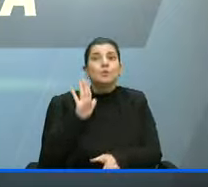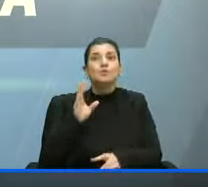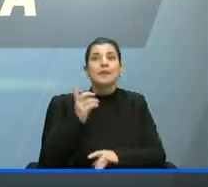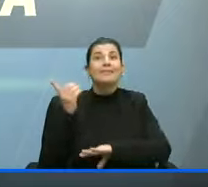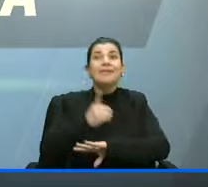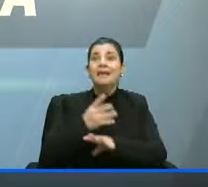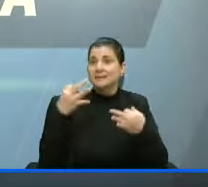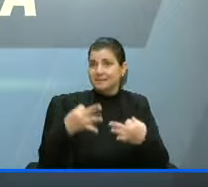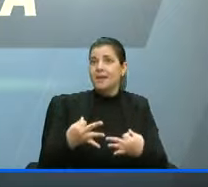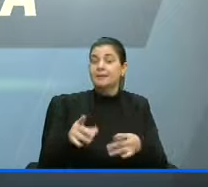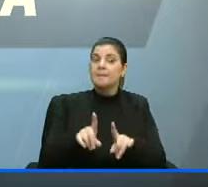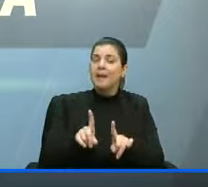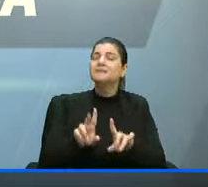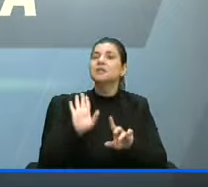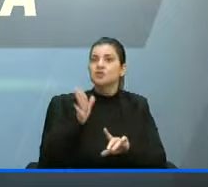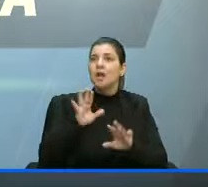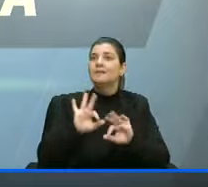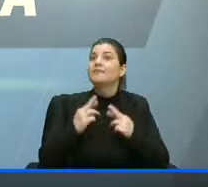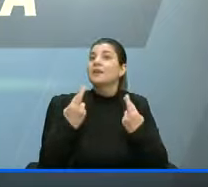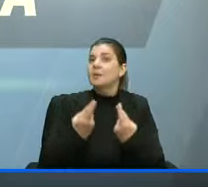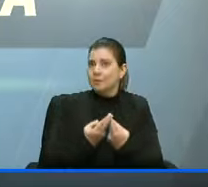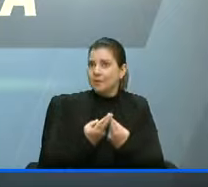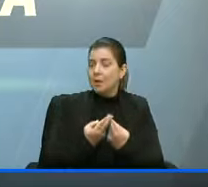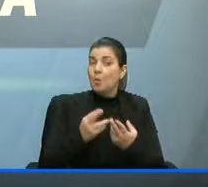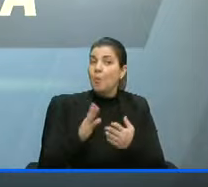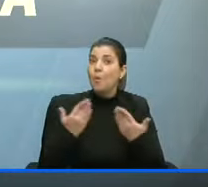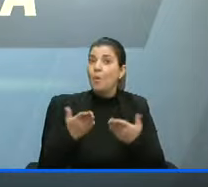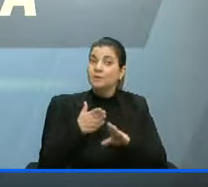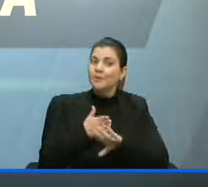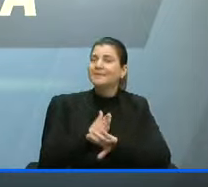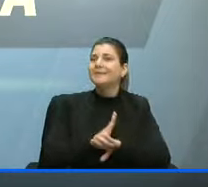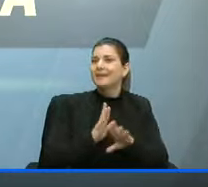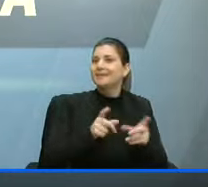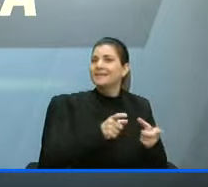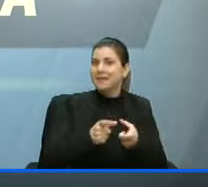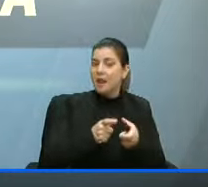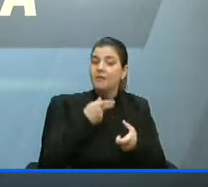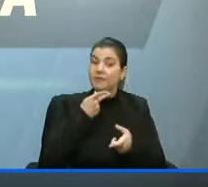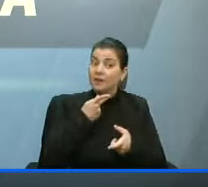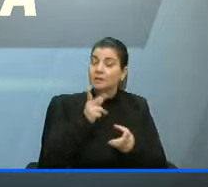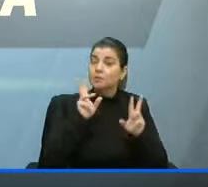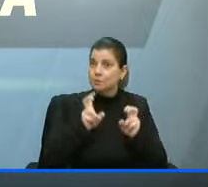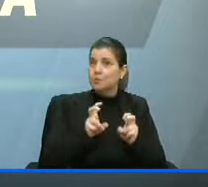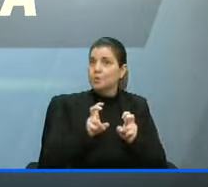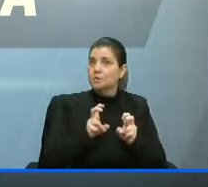datas, mas eles estavam em reunião, inclusive, quando eu entrei na sala falando sobre isso, ele disse,